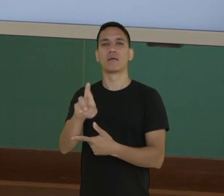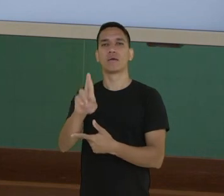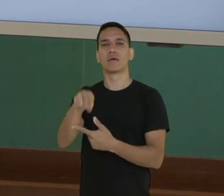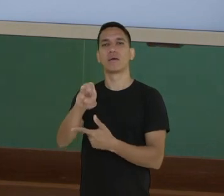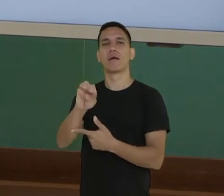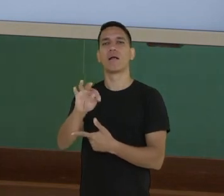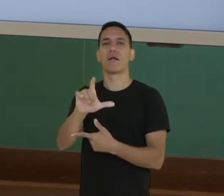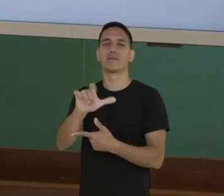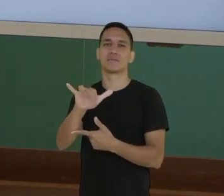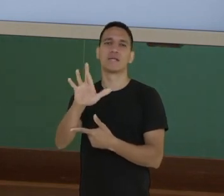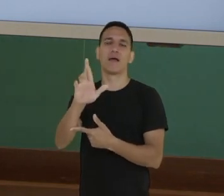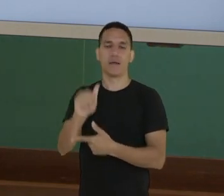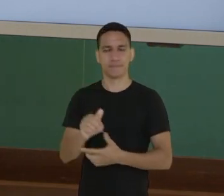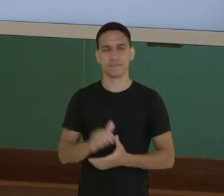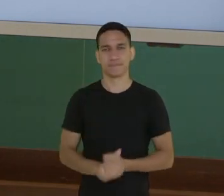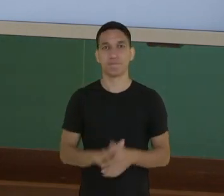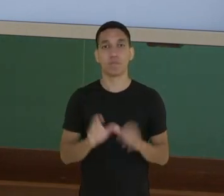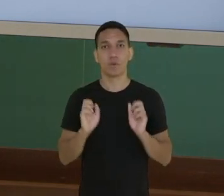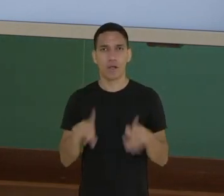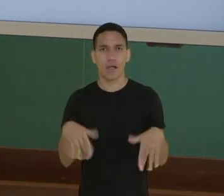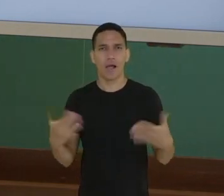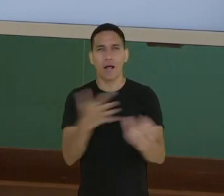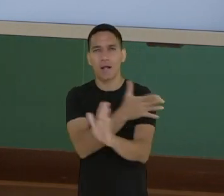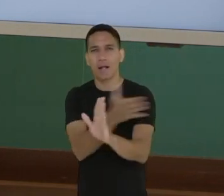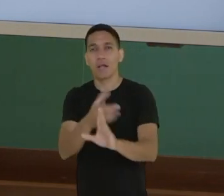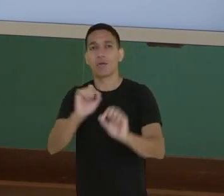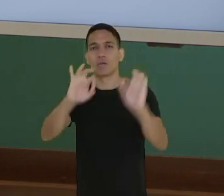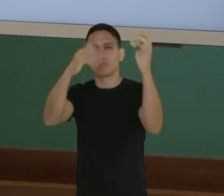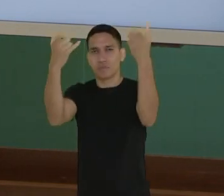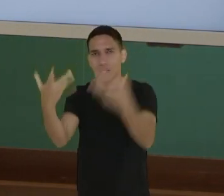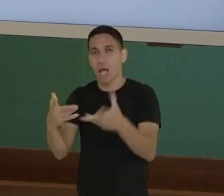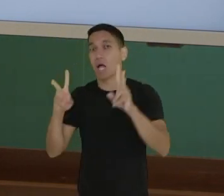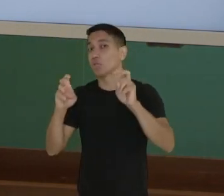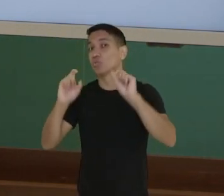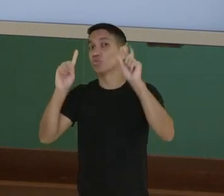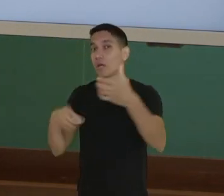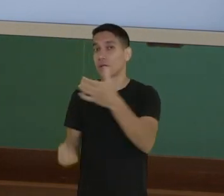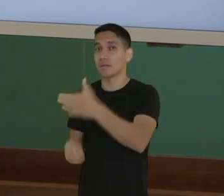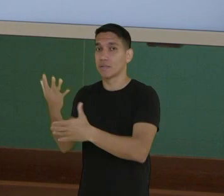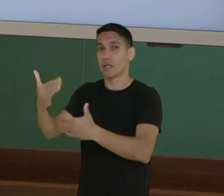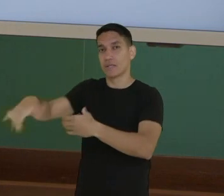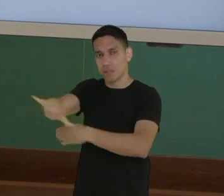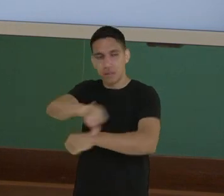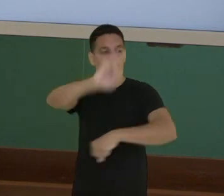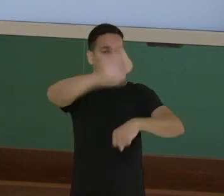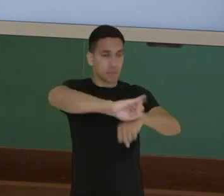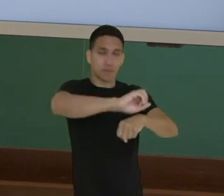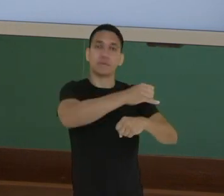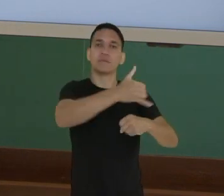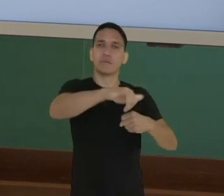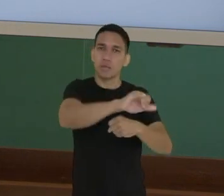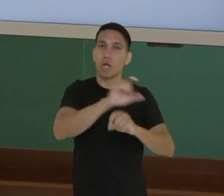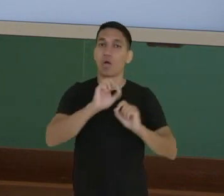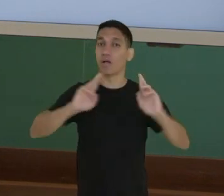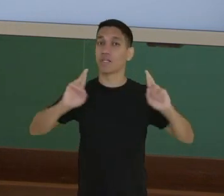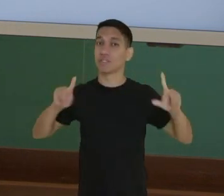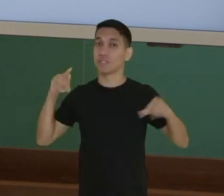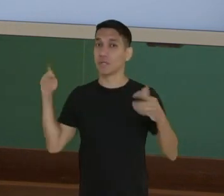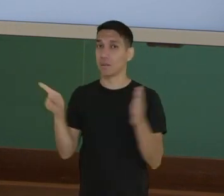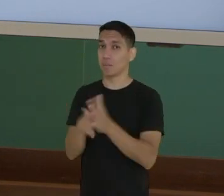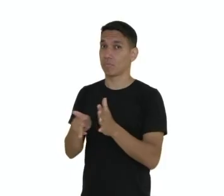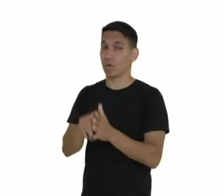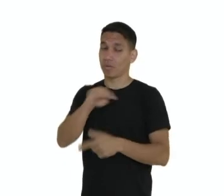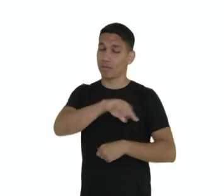ok? Bem, nessa aula falamos sobre matriz energética. Falamos sobre matriz energética, não é a mesma coisa que a matriz